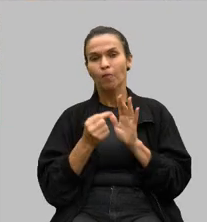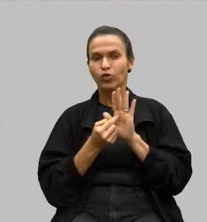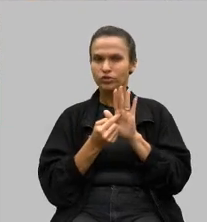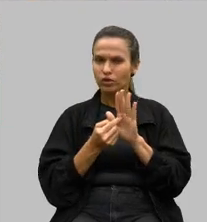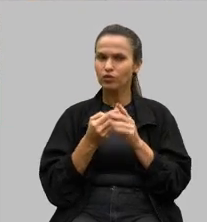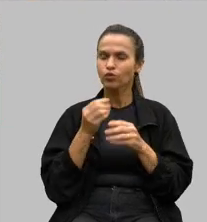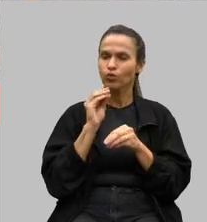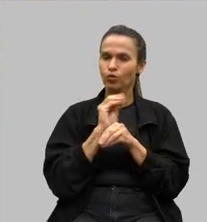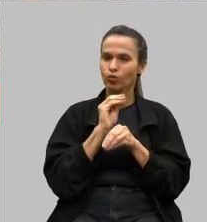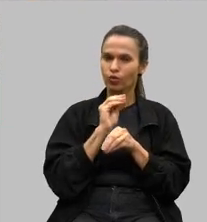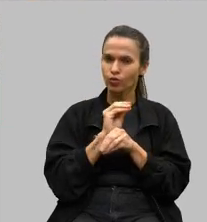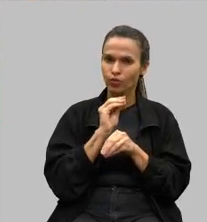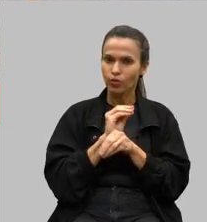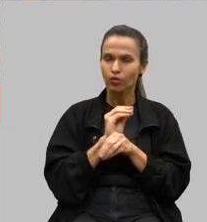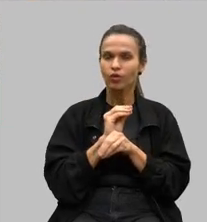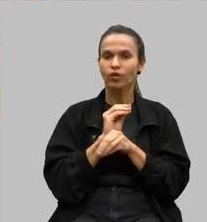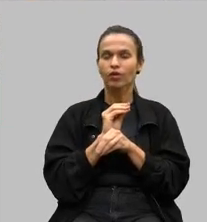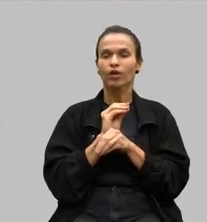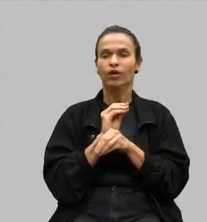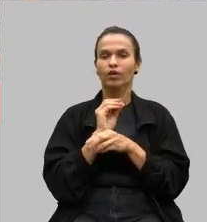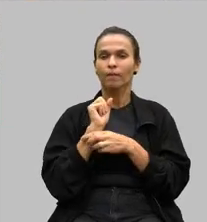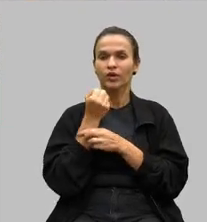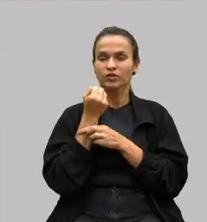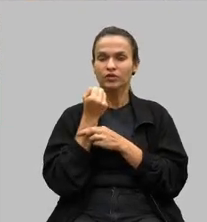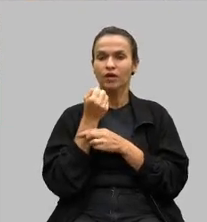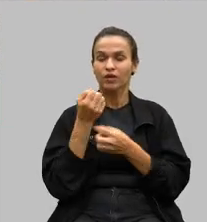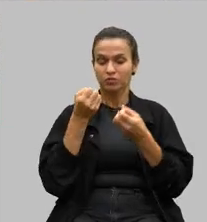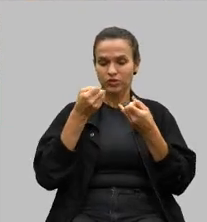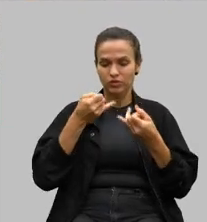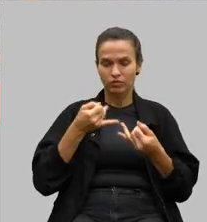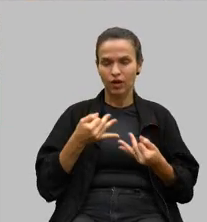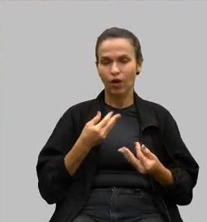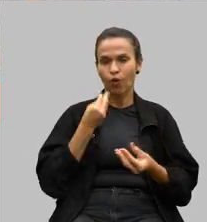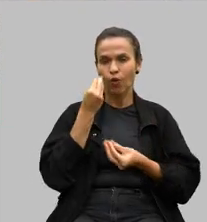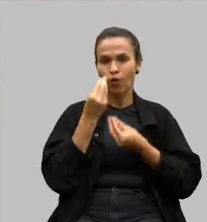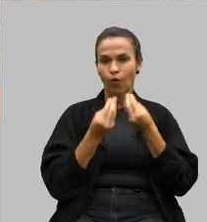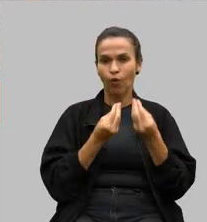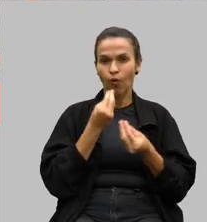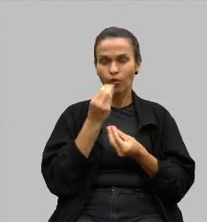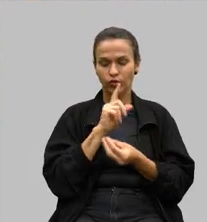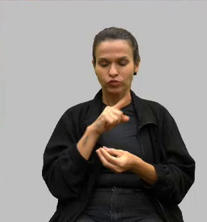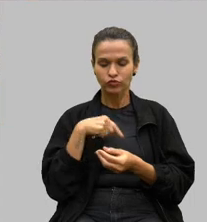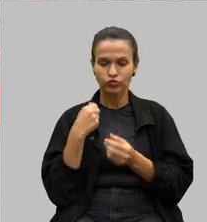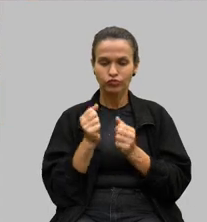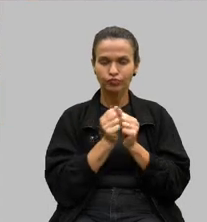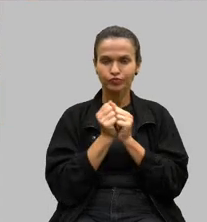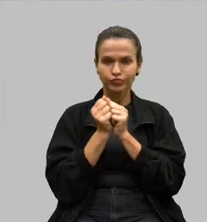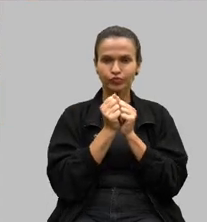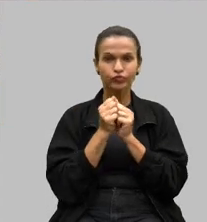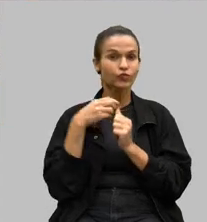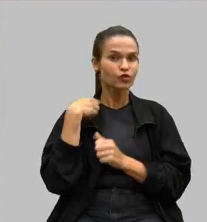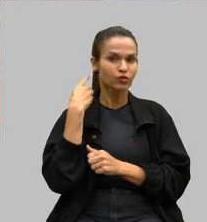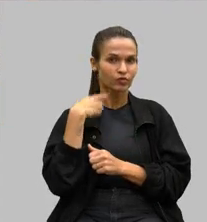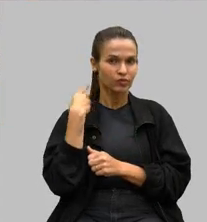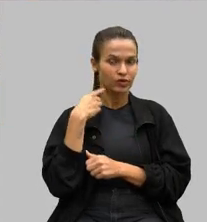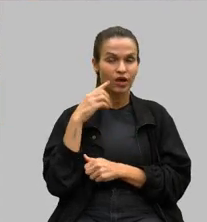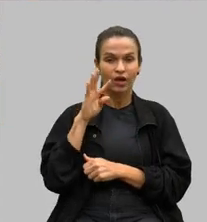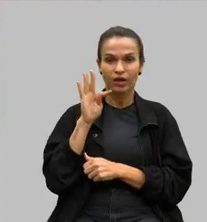e do tombamento E aí eles me relatavam como que juntos os advogados da